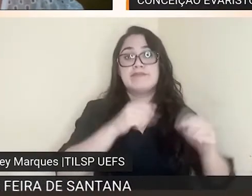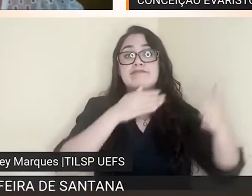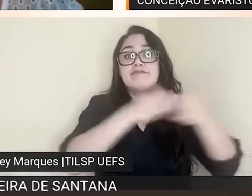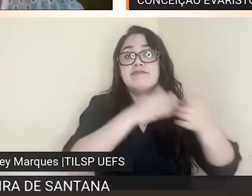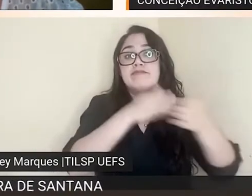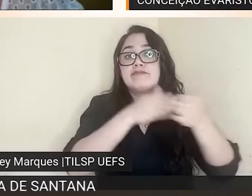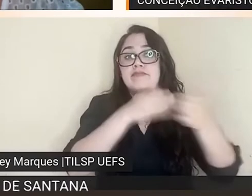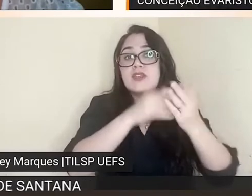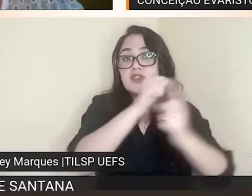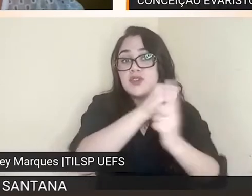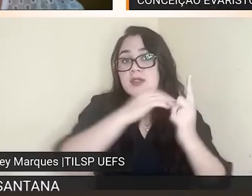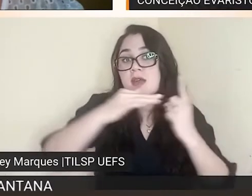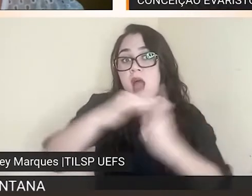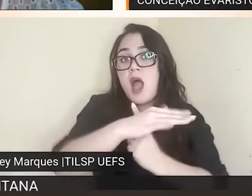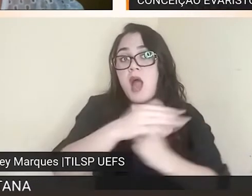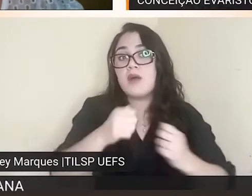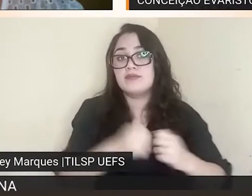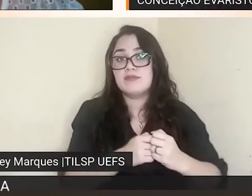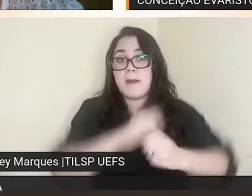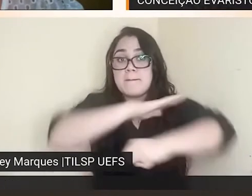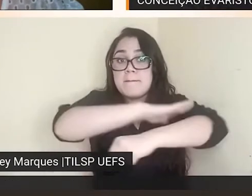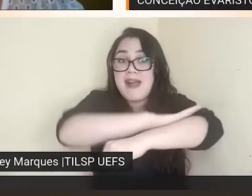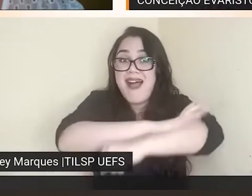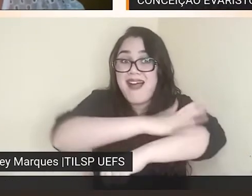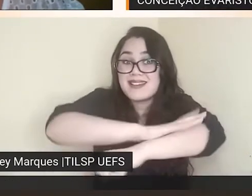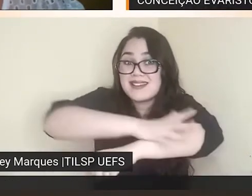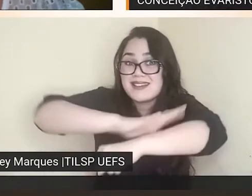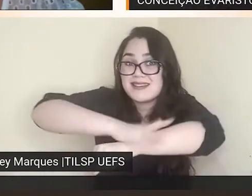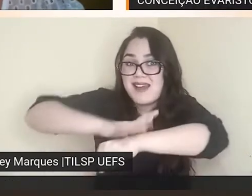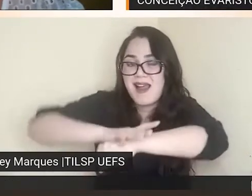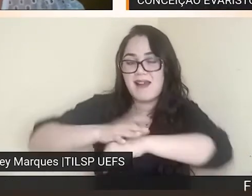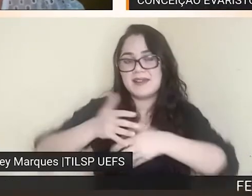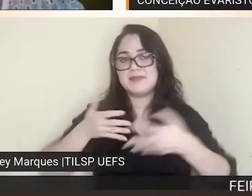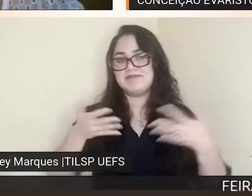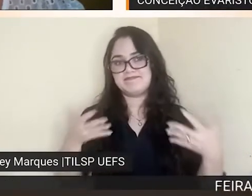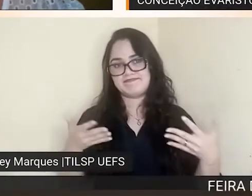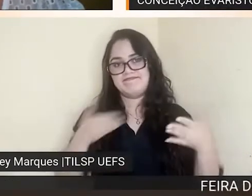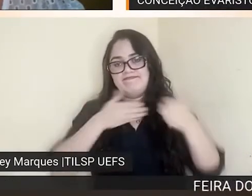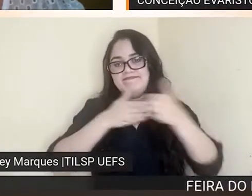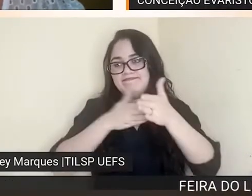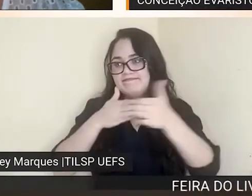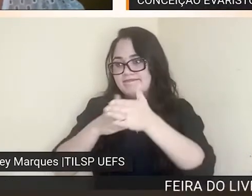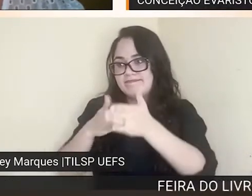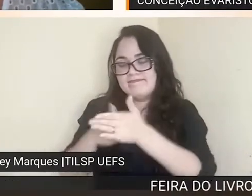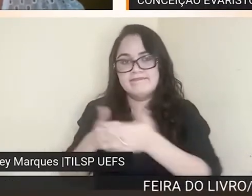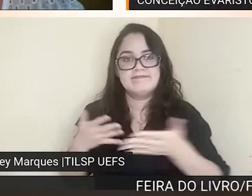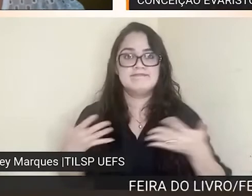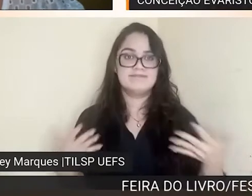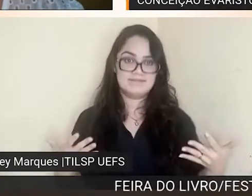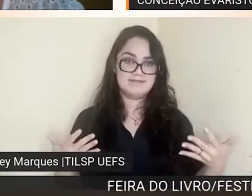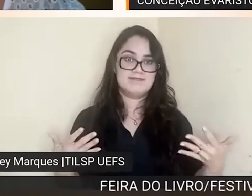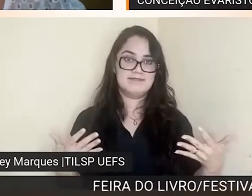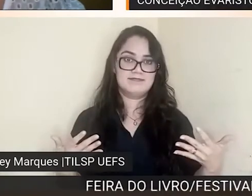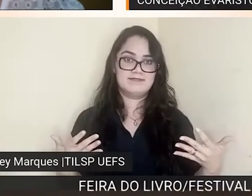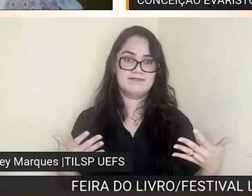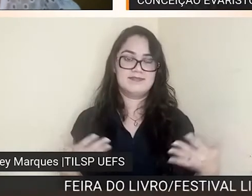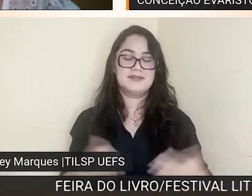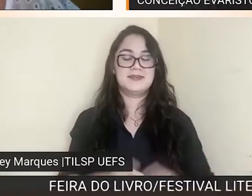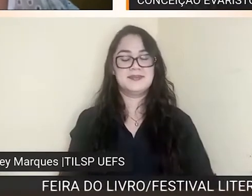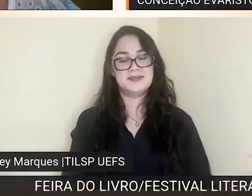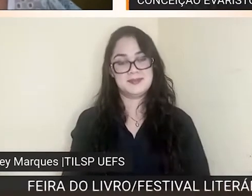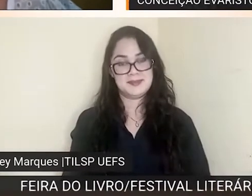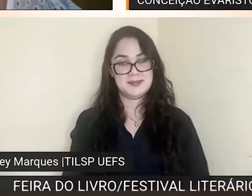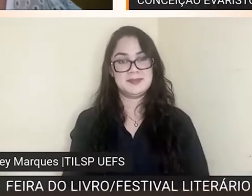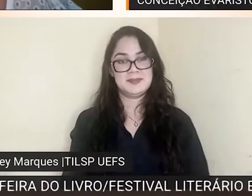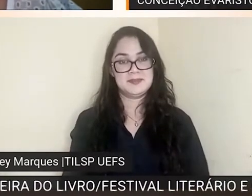raciais que impedem, né, das pessoas serem nas suas plenitudes. É